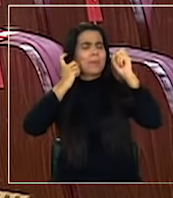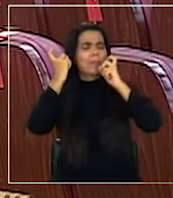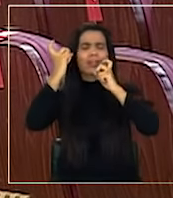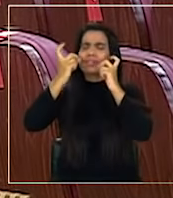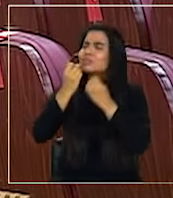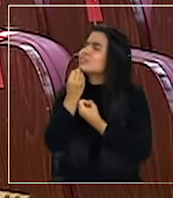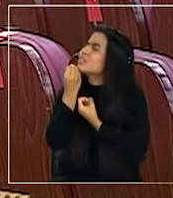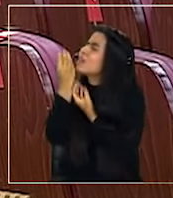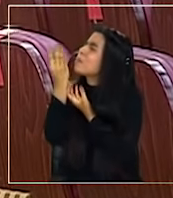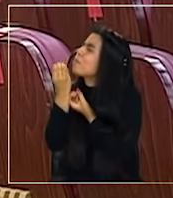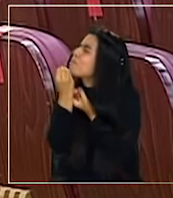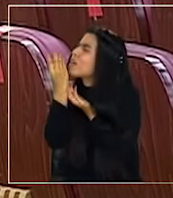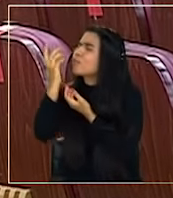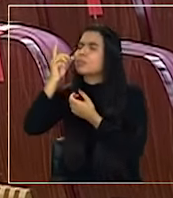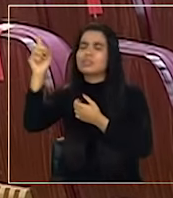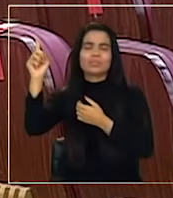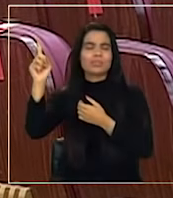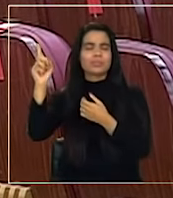Não fique